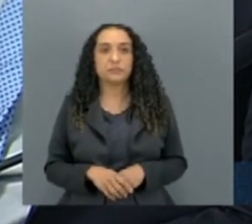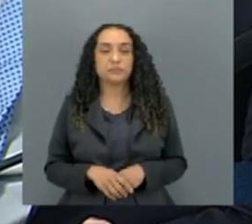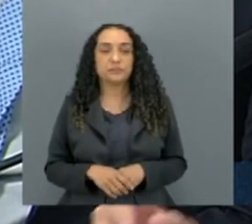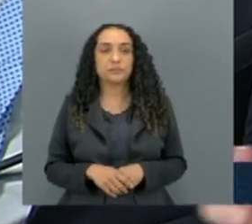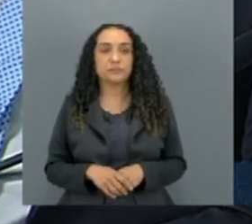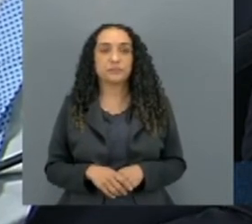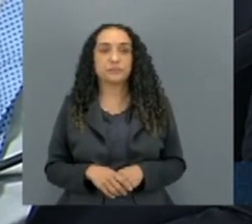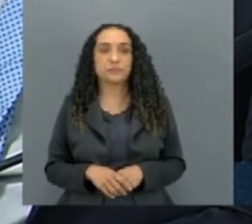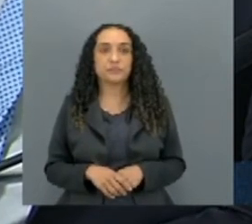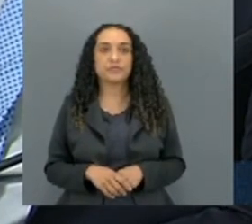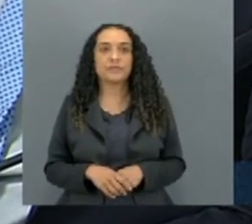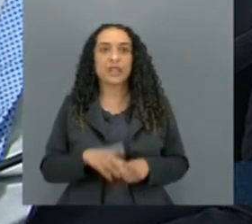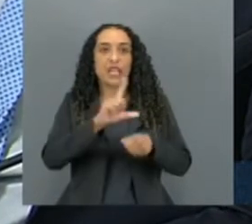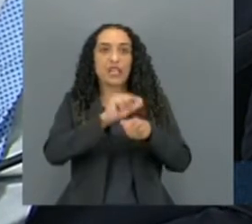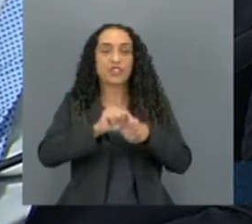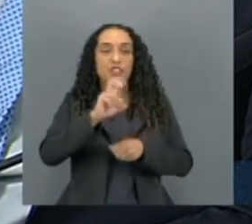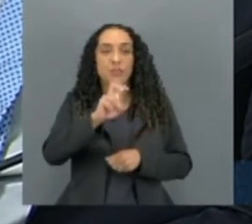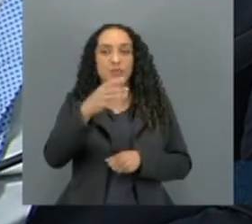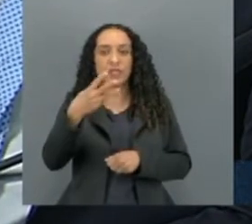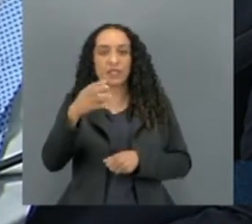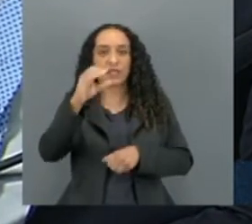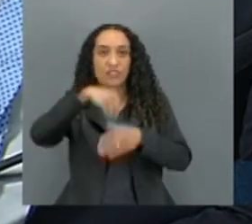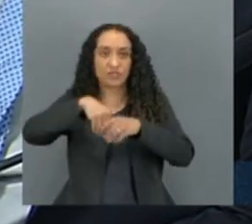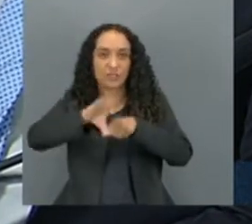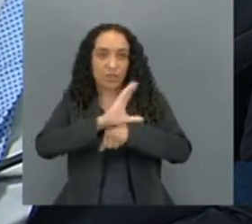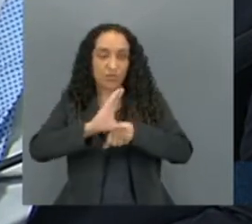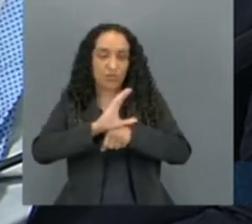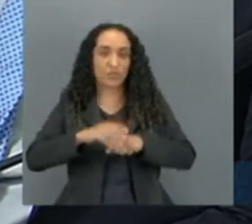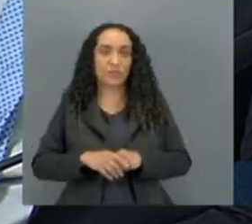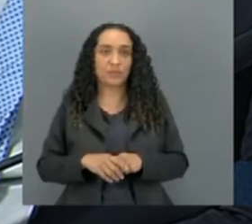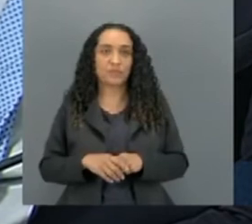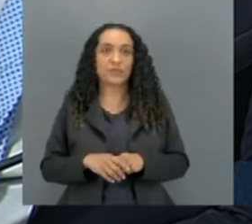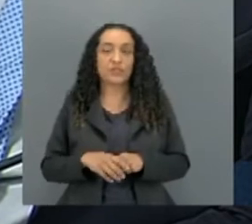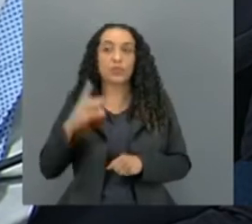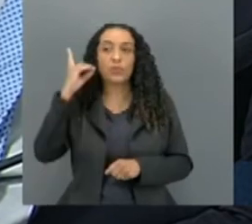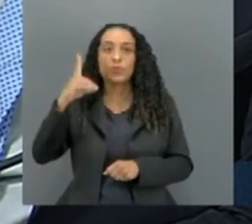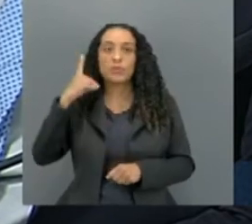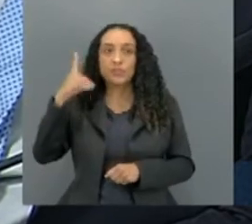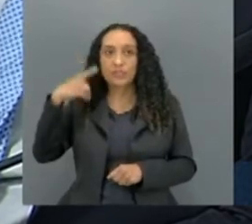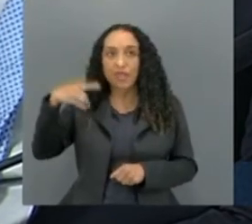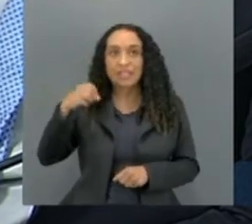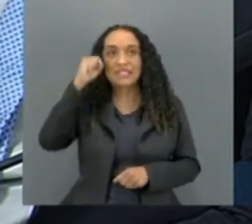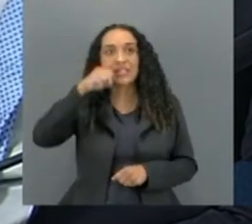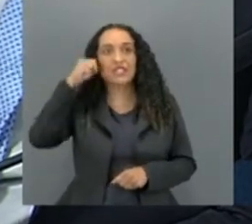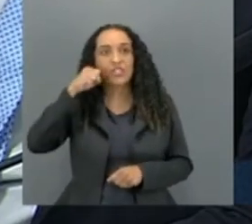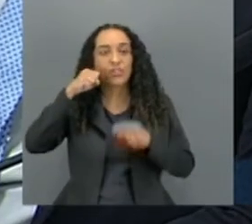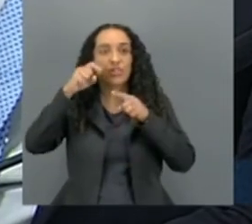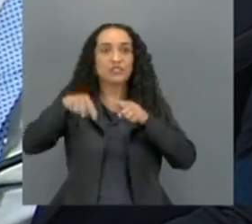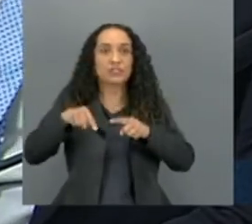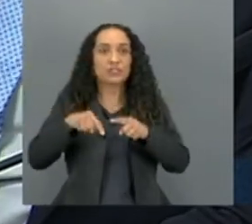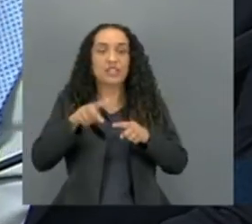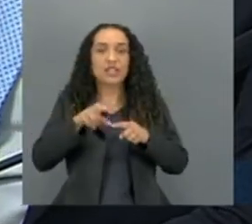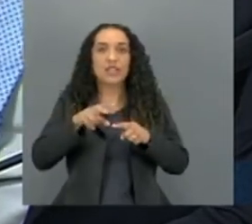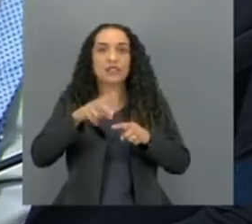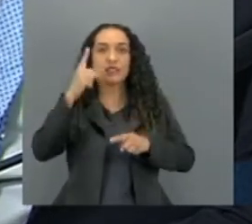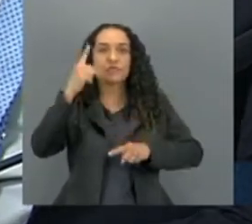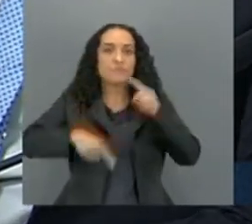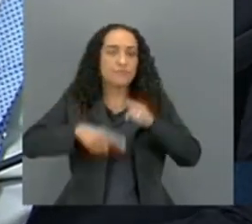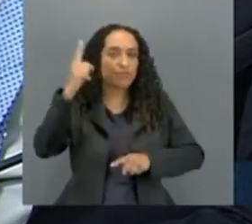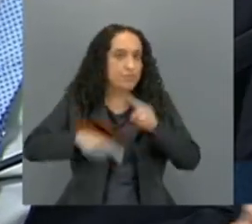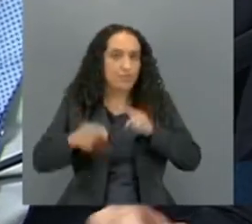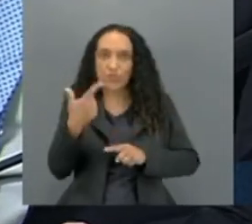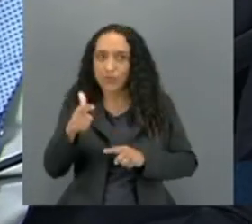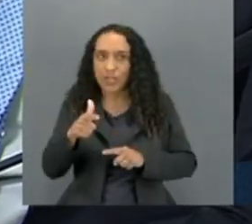disse. Artigo 53 da Constituição Federal. Os deputados e senadores são invioláveis, civil